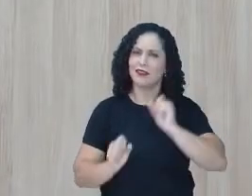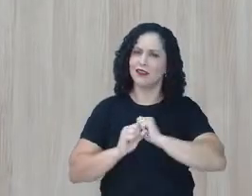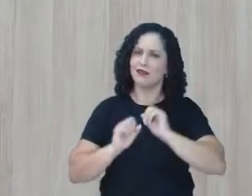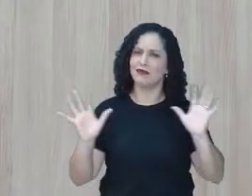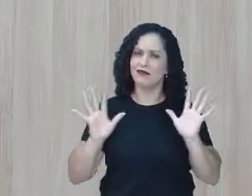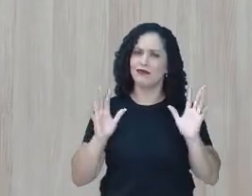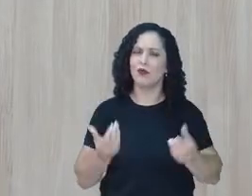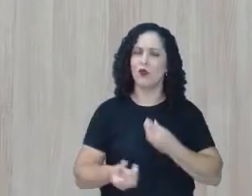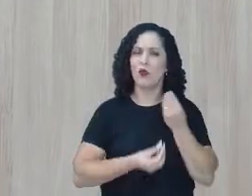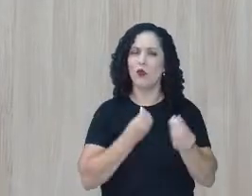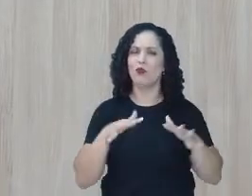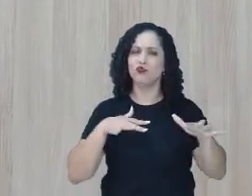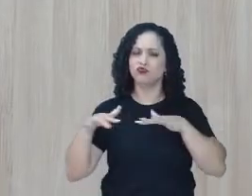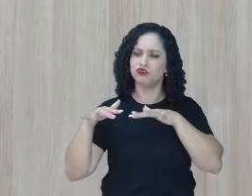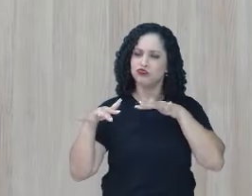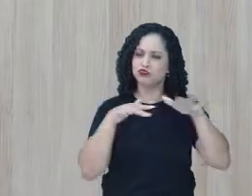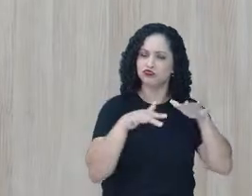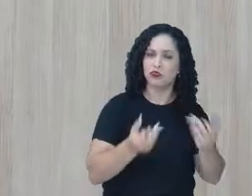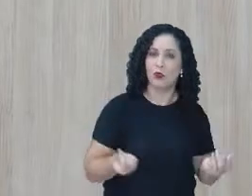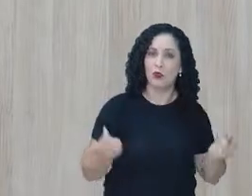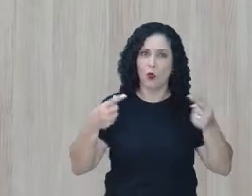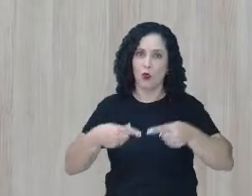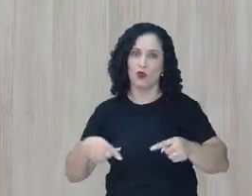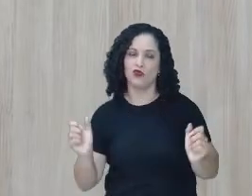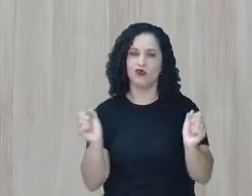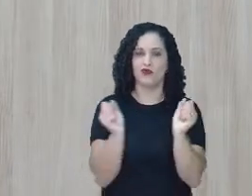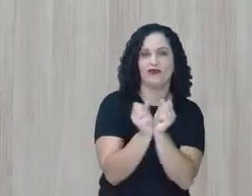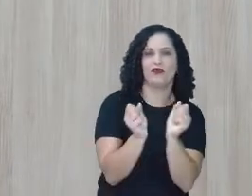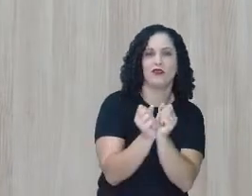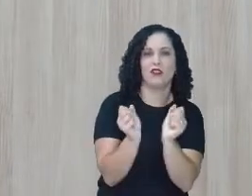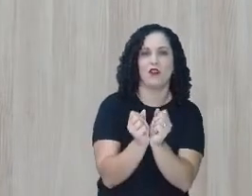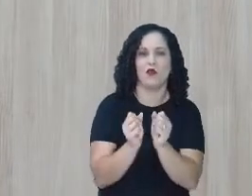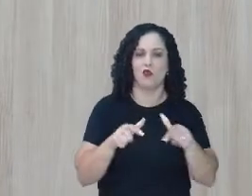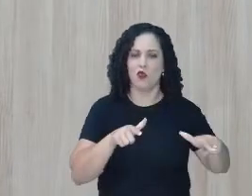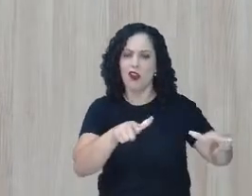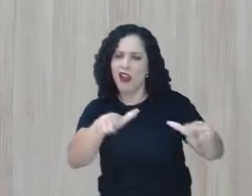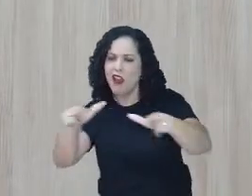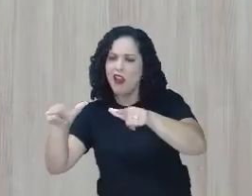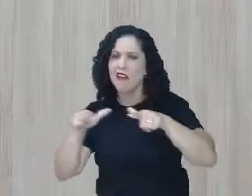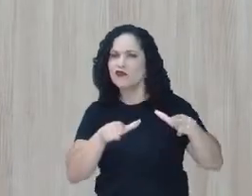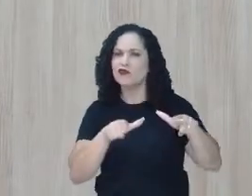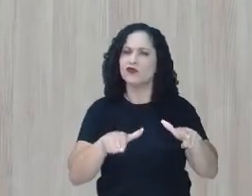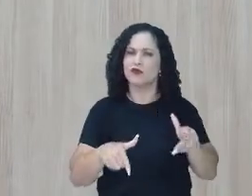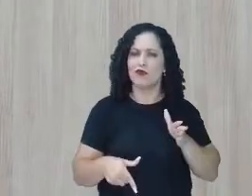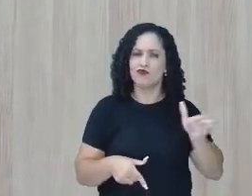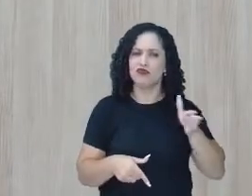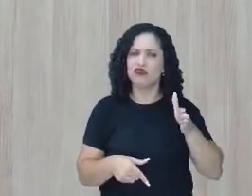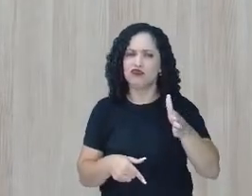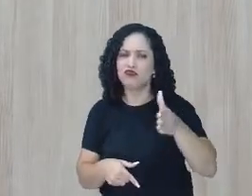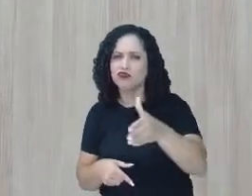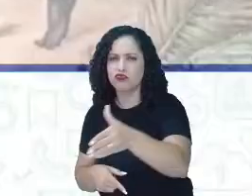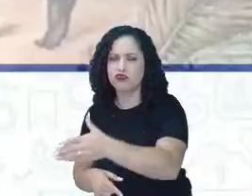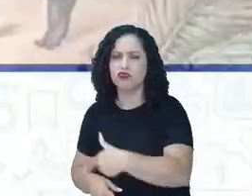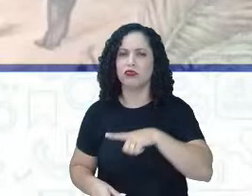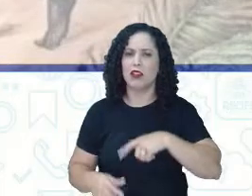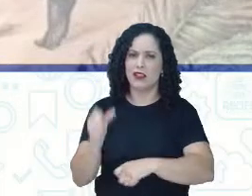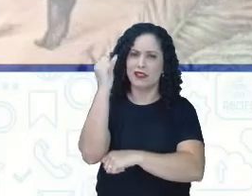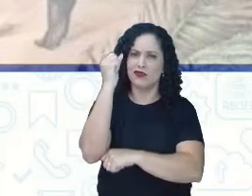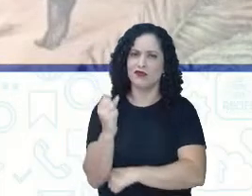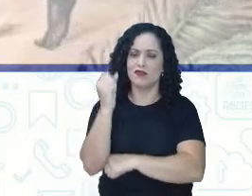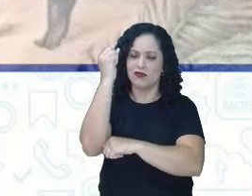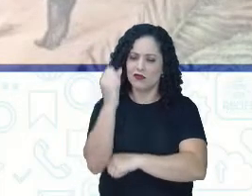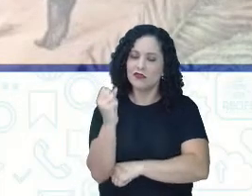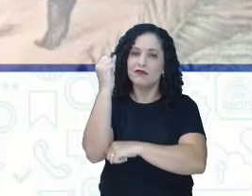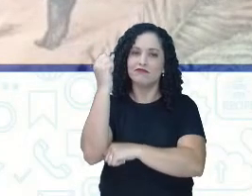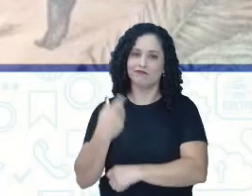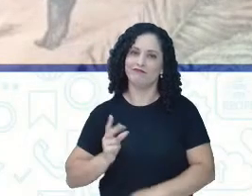dinâmica, né, quanto a escravidão ela atingia tantos lugares, quanto ela era resistida em tantos momentos. Né?